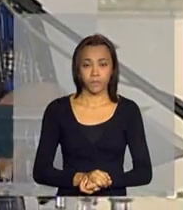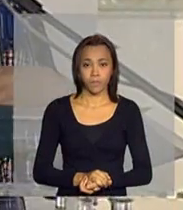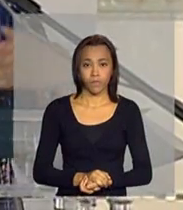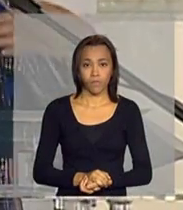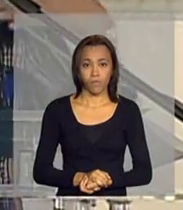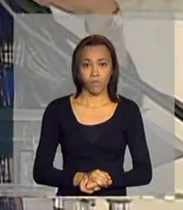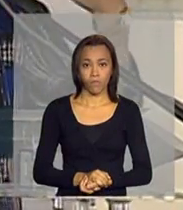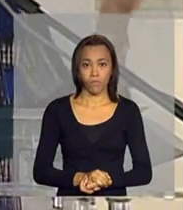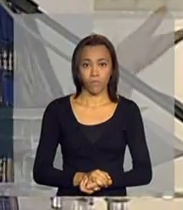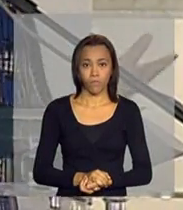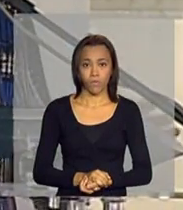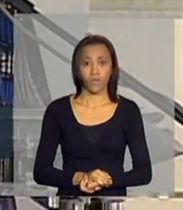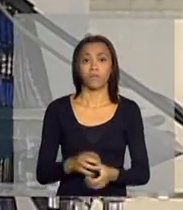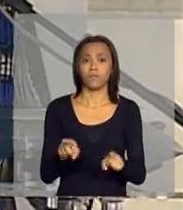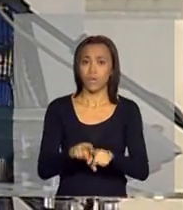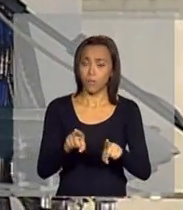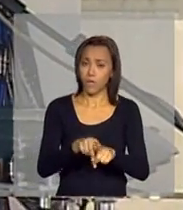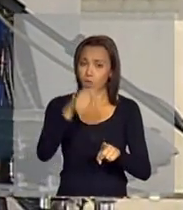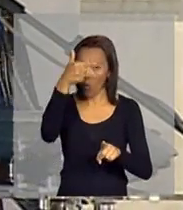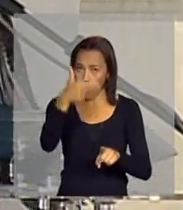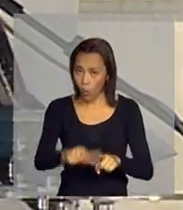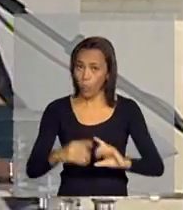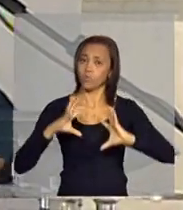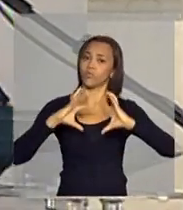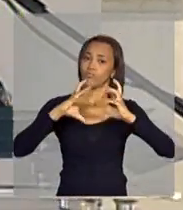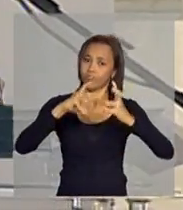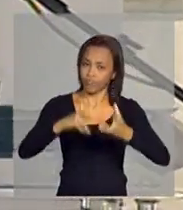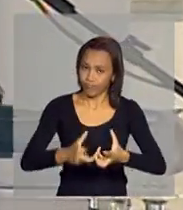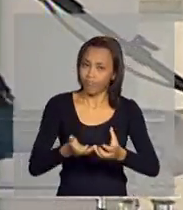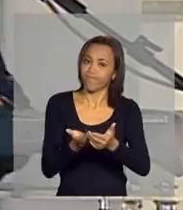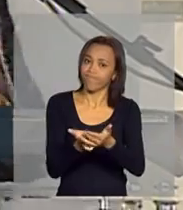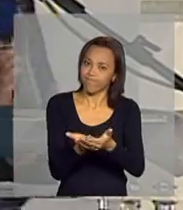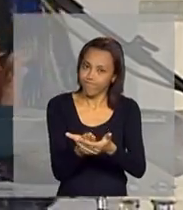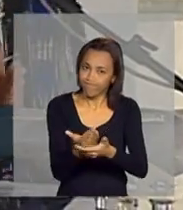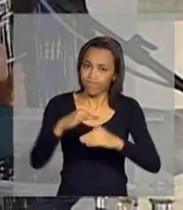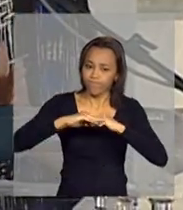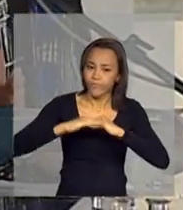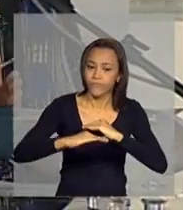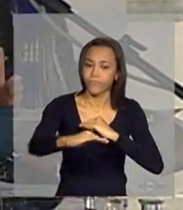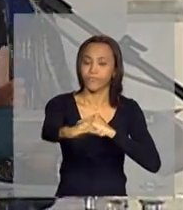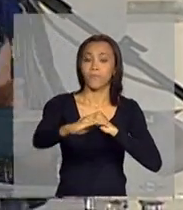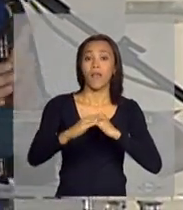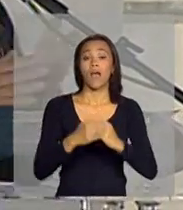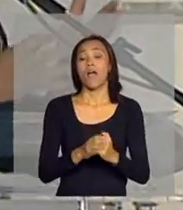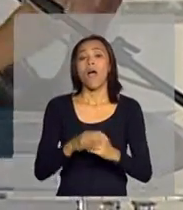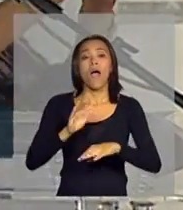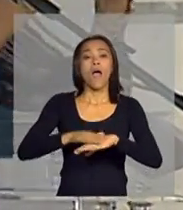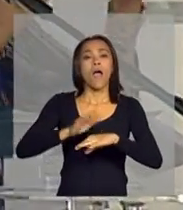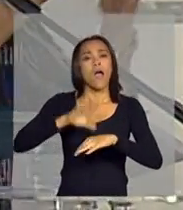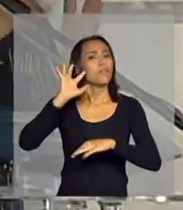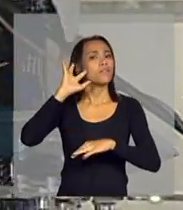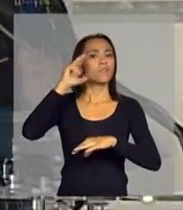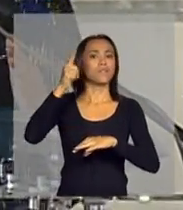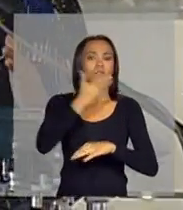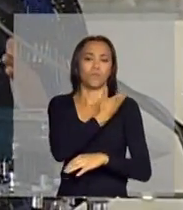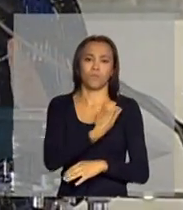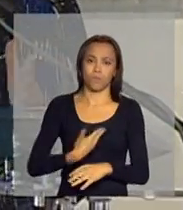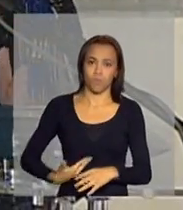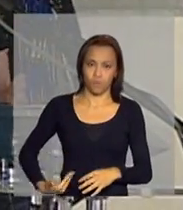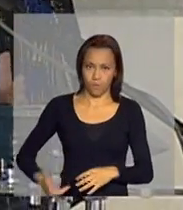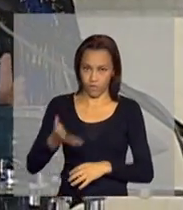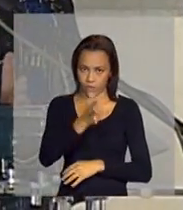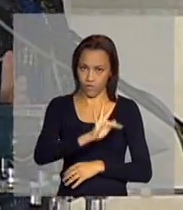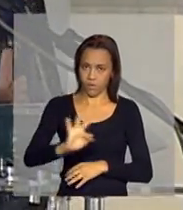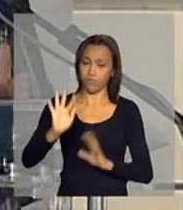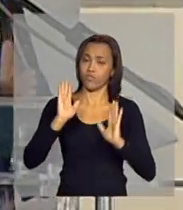Além das motoniveladoras. A decisão do governo federal, que foi, inclusive, expressa na reunião